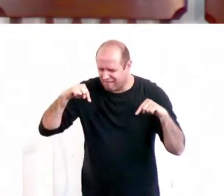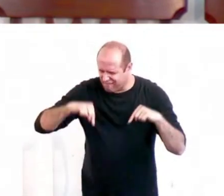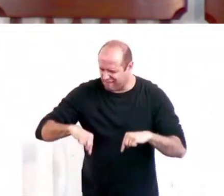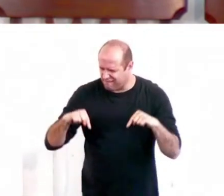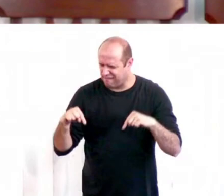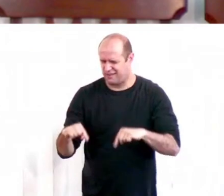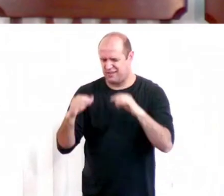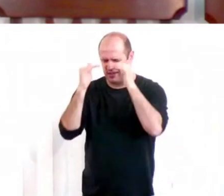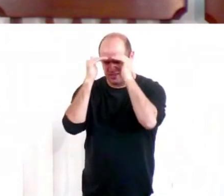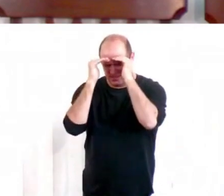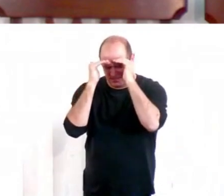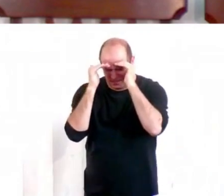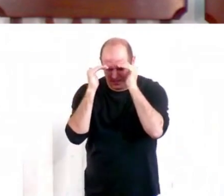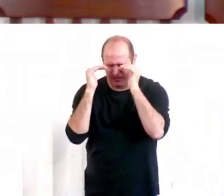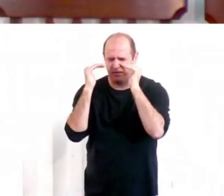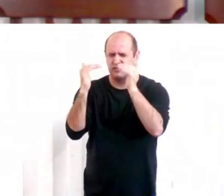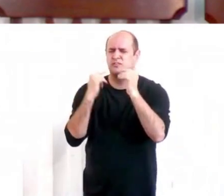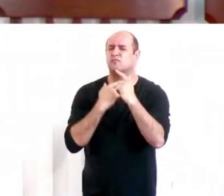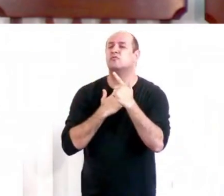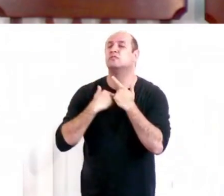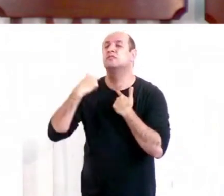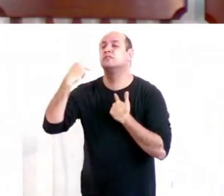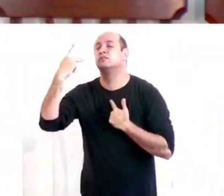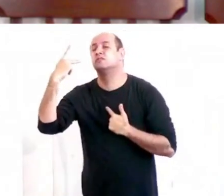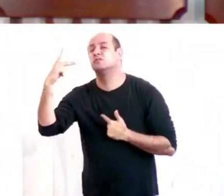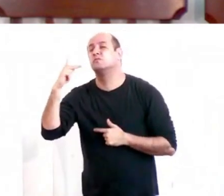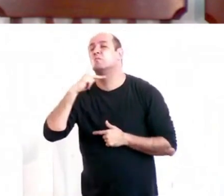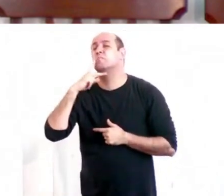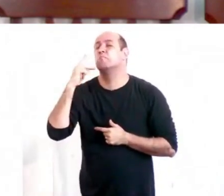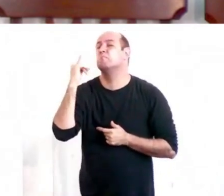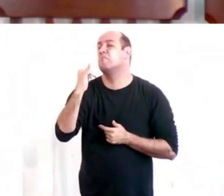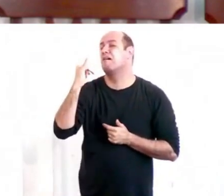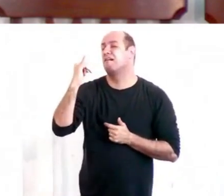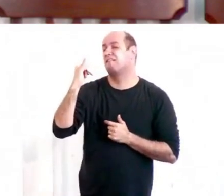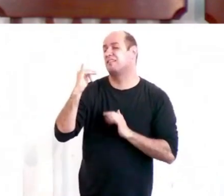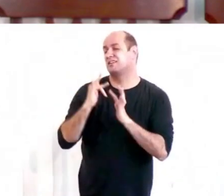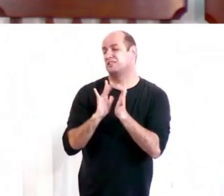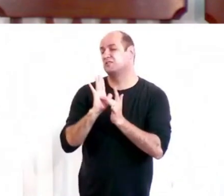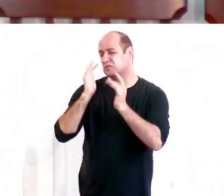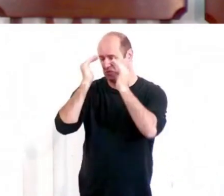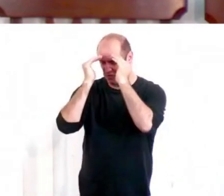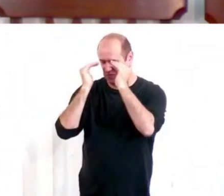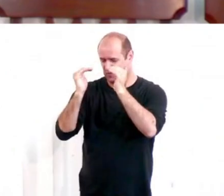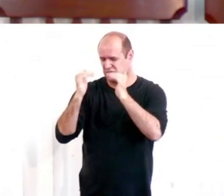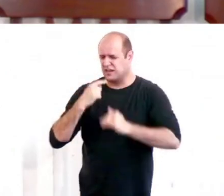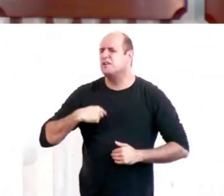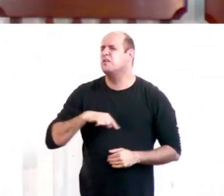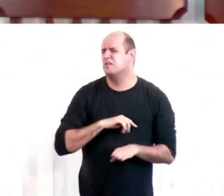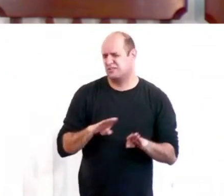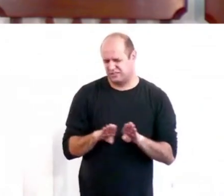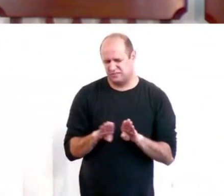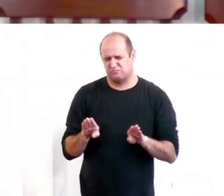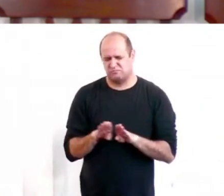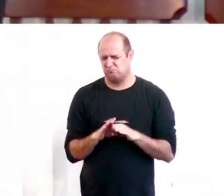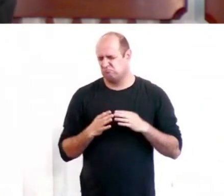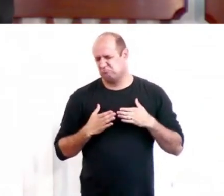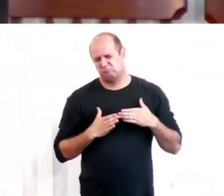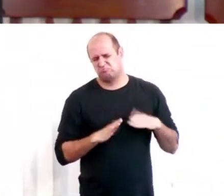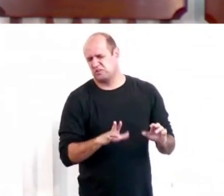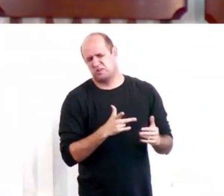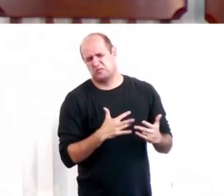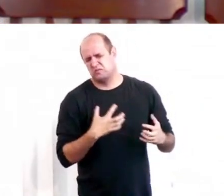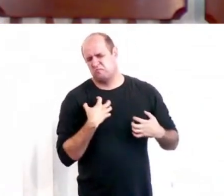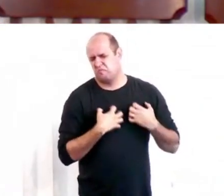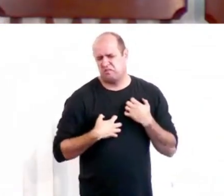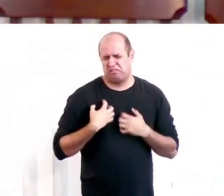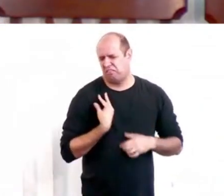obedeceu a sua vontade, a vontade do Pai. E nós também não queremos mais andar ansiosos por